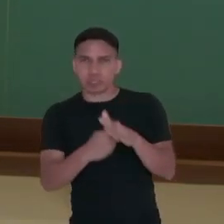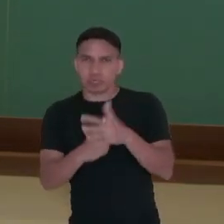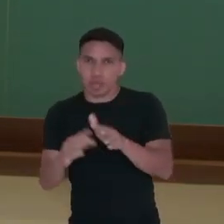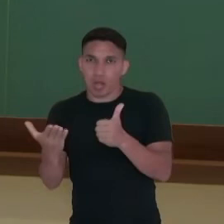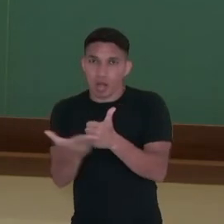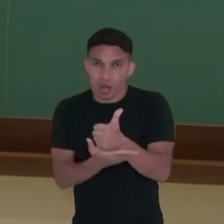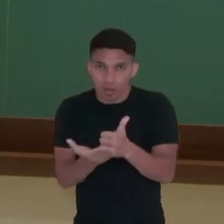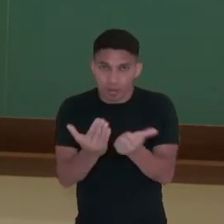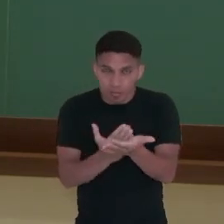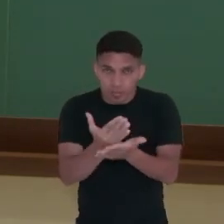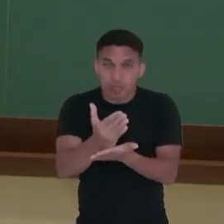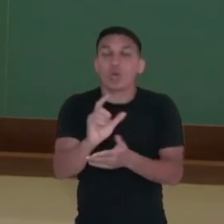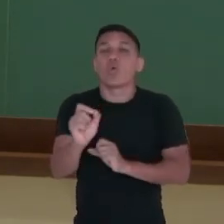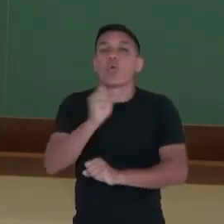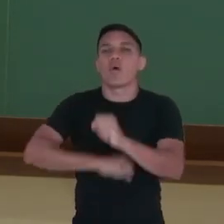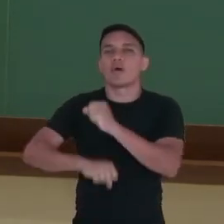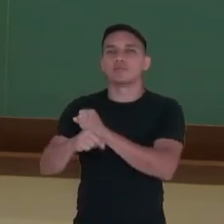de